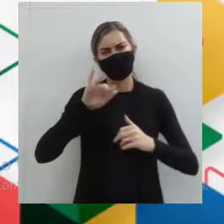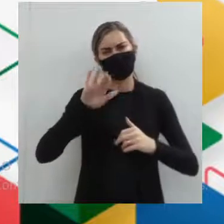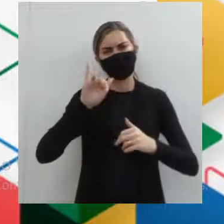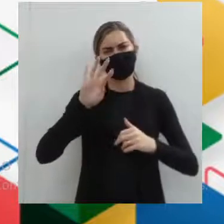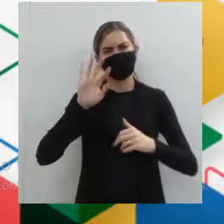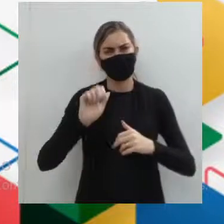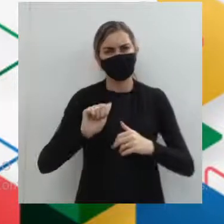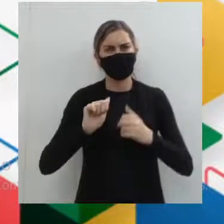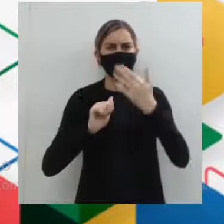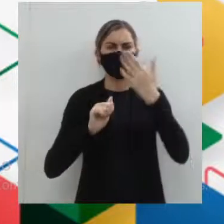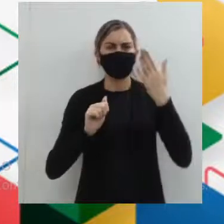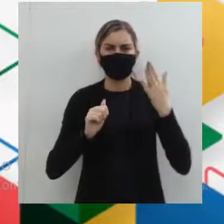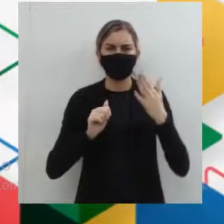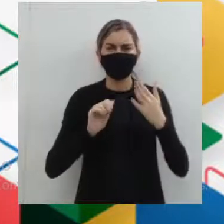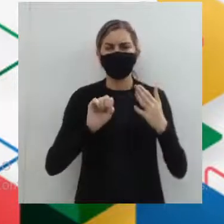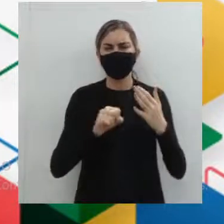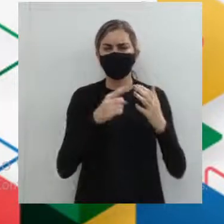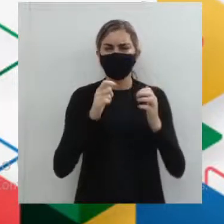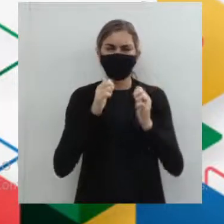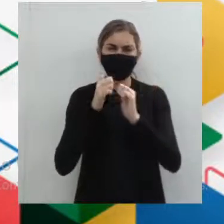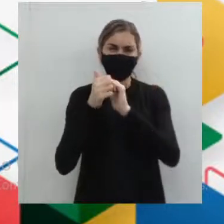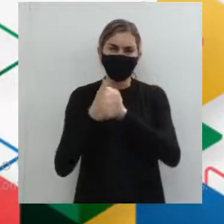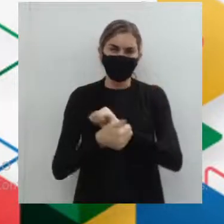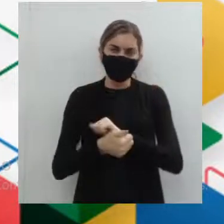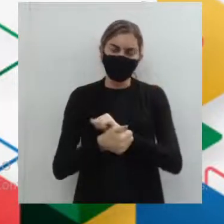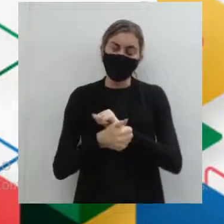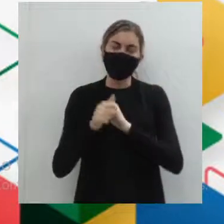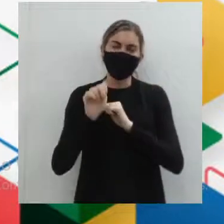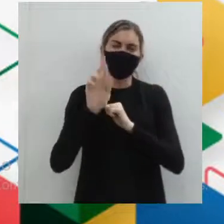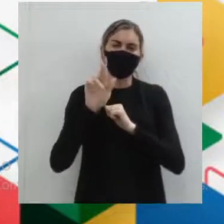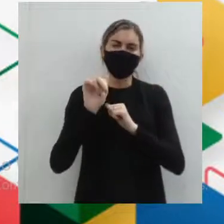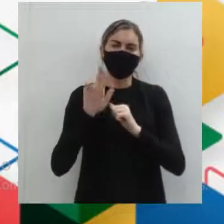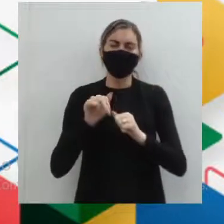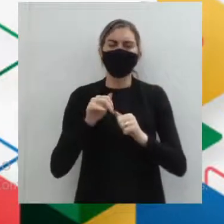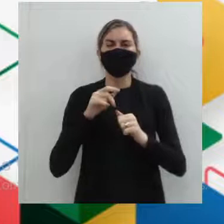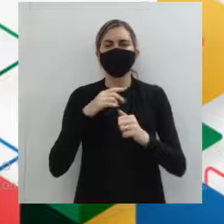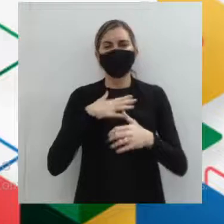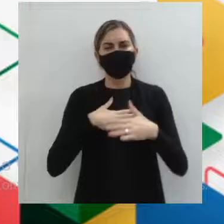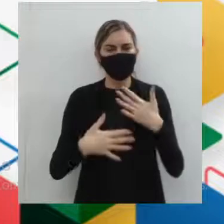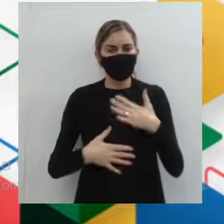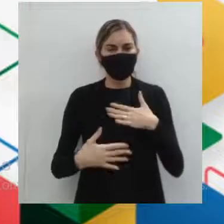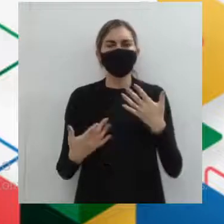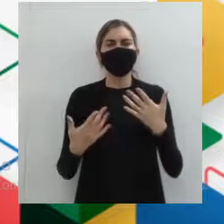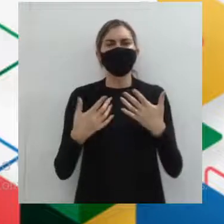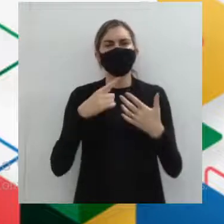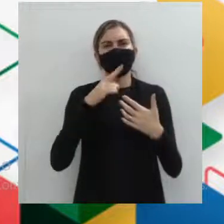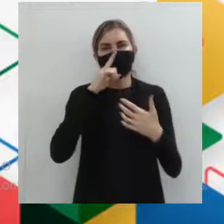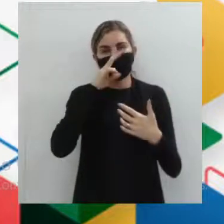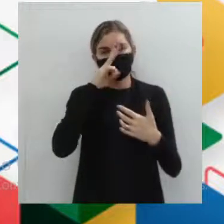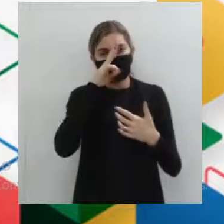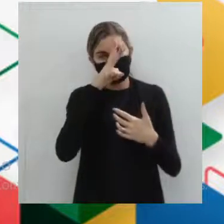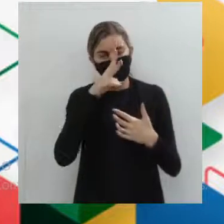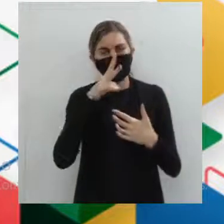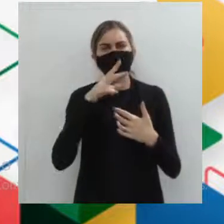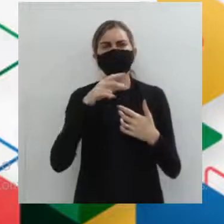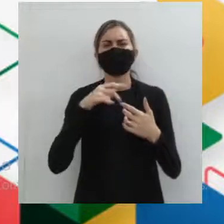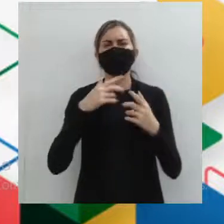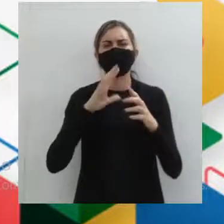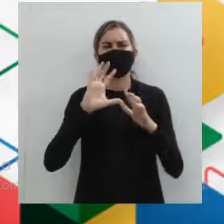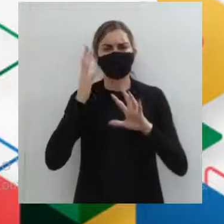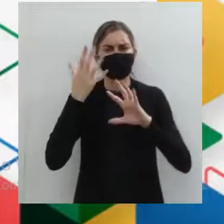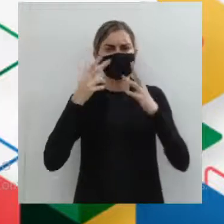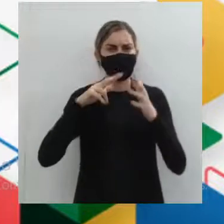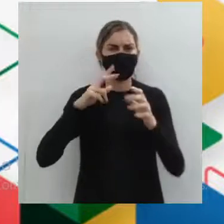esportes radicais de aventura? São expostos com um alto grau de risco físico em face das condições extremas